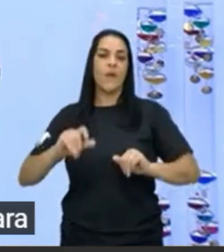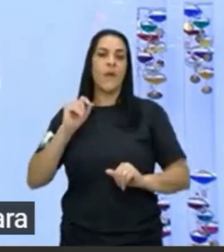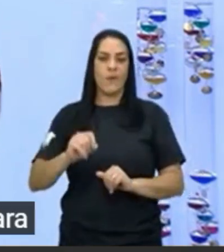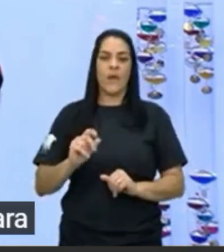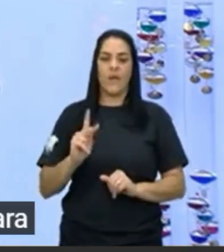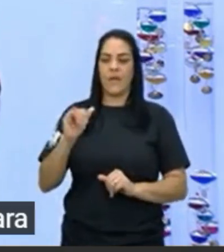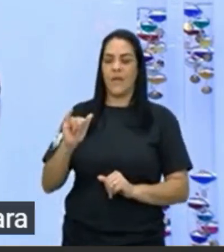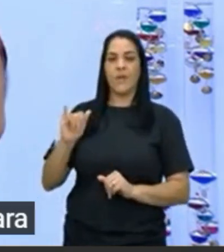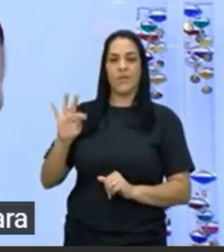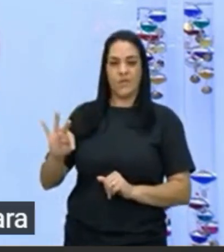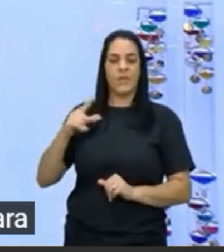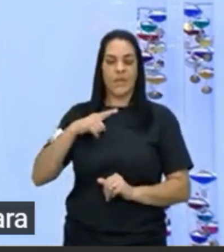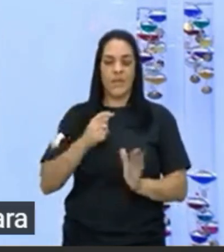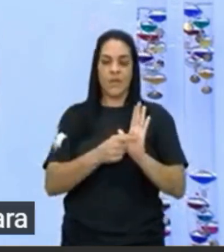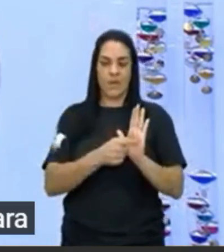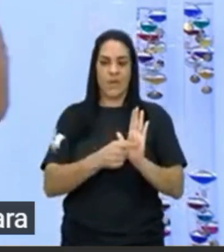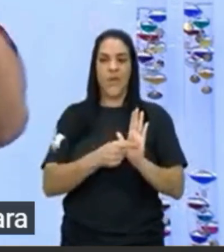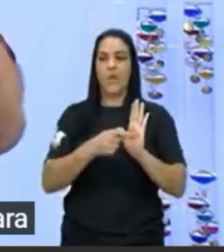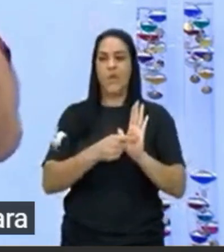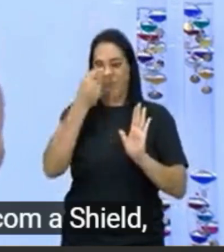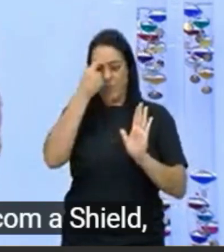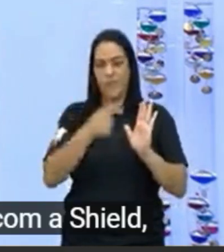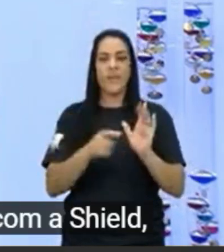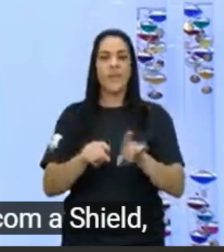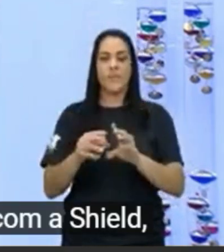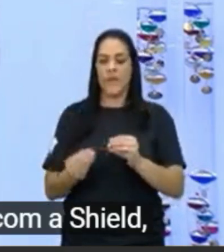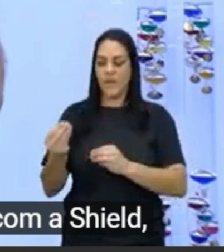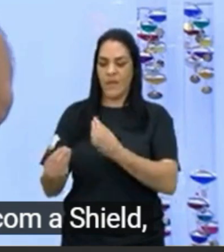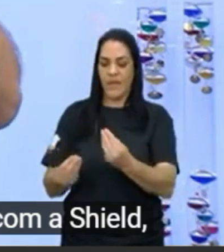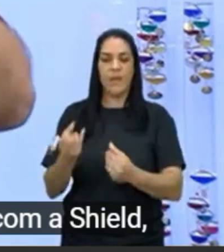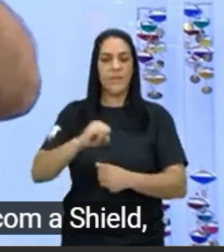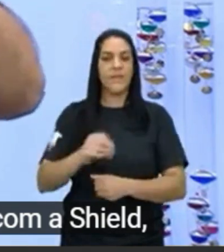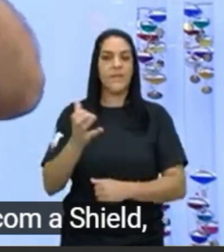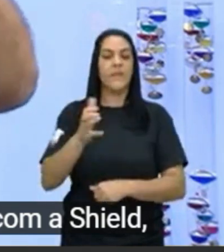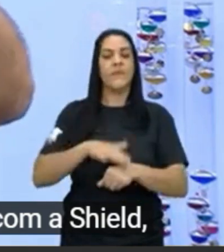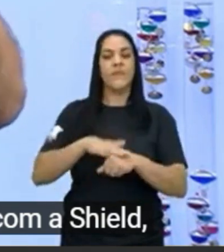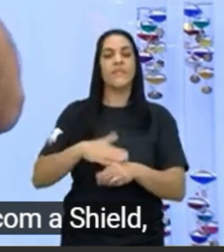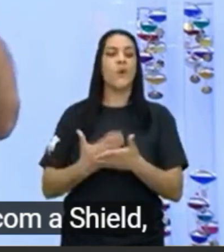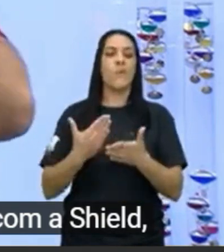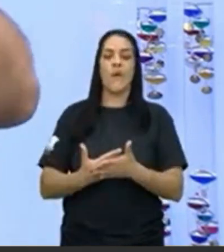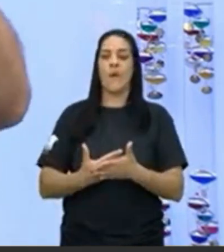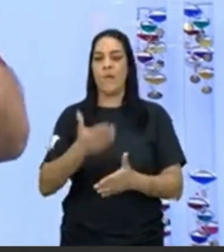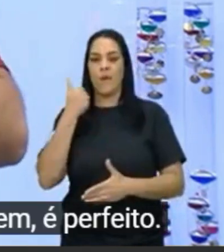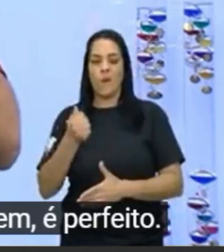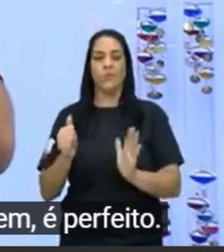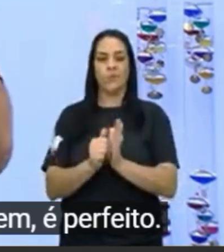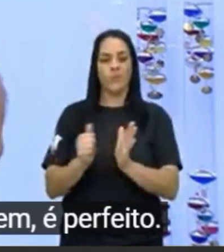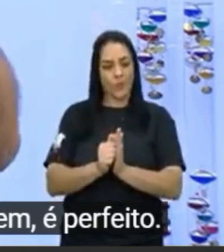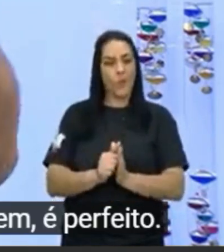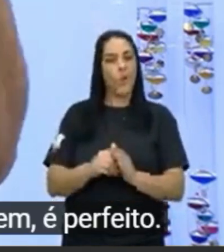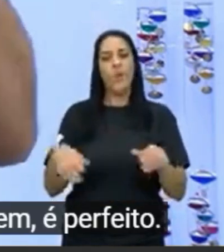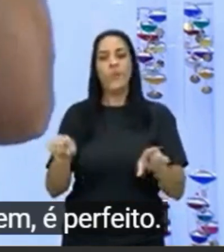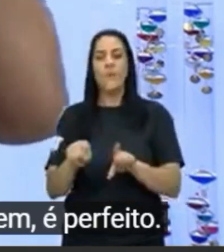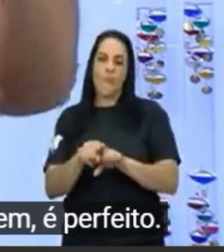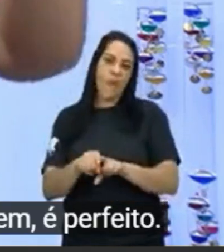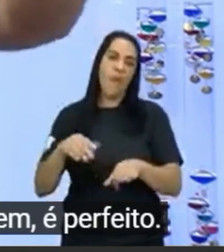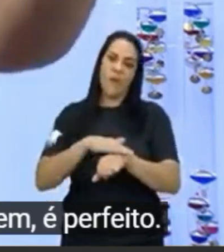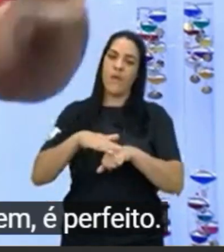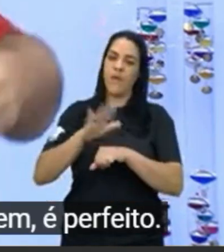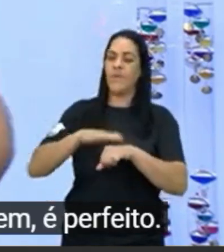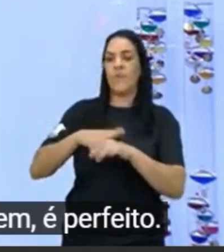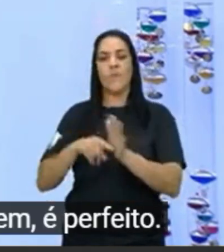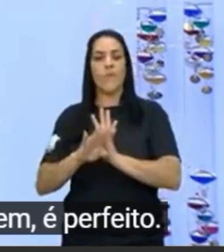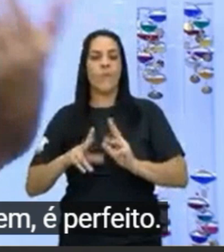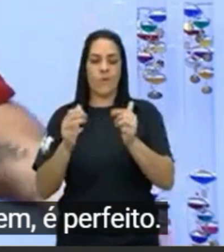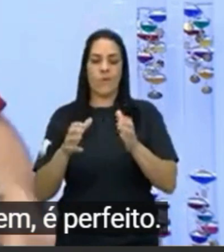exemplo, kits ou com a Shield ou com o Microbit e entregar para eles, ou se você quiser fazer uma aula mais expositiva você com a Shield e conversando e fazendo perguntas para